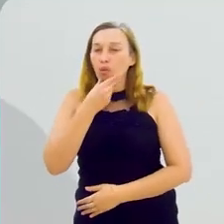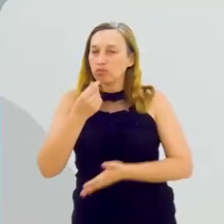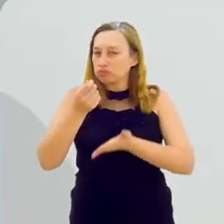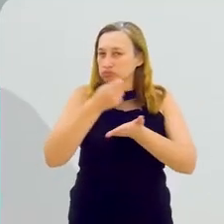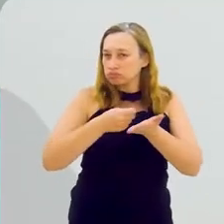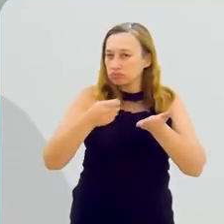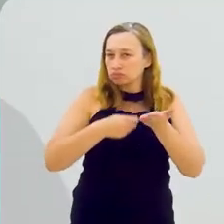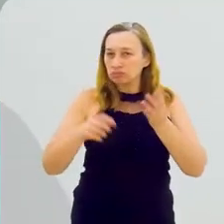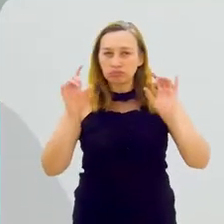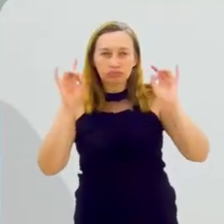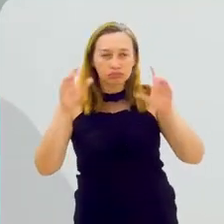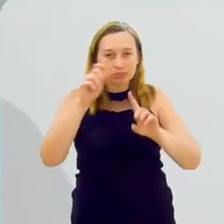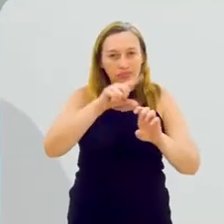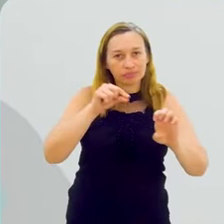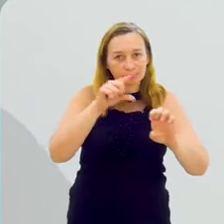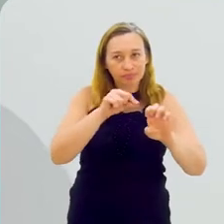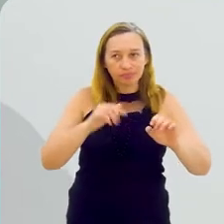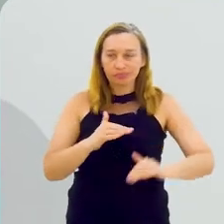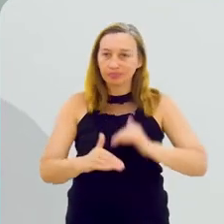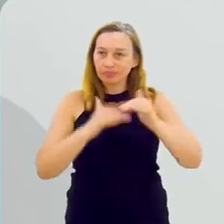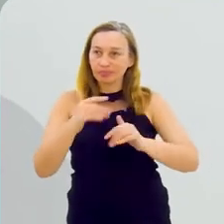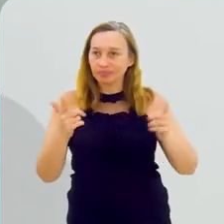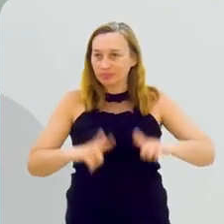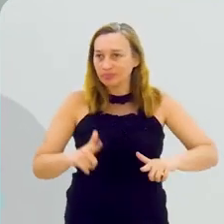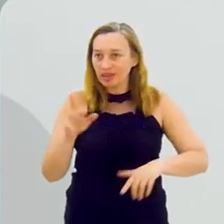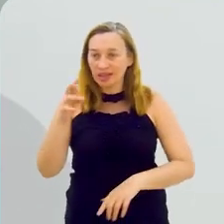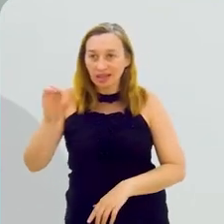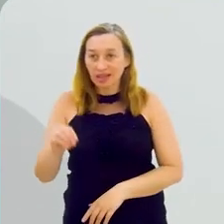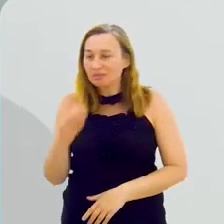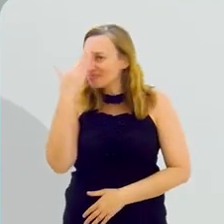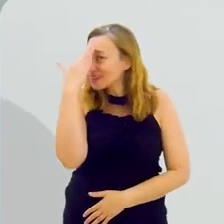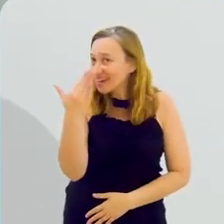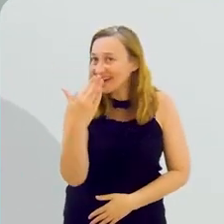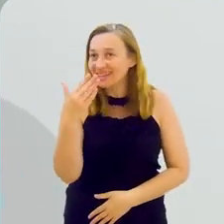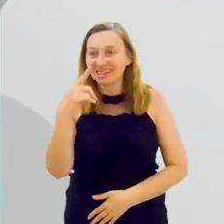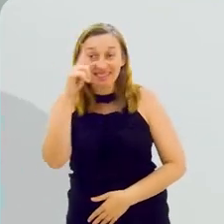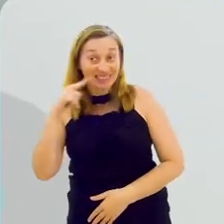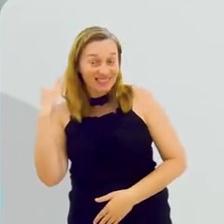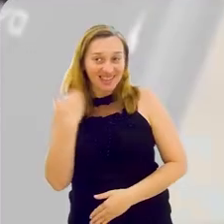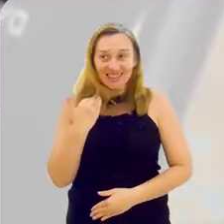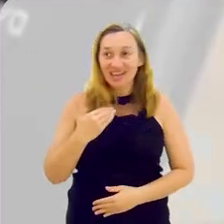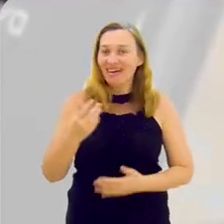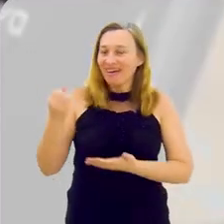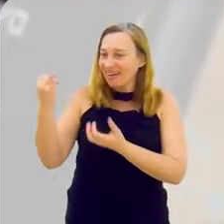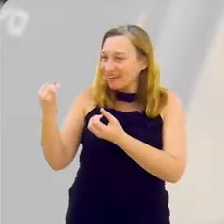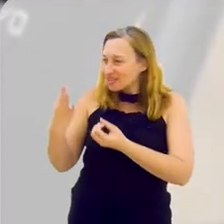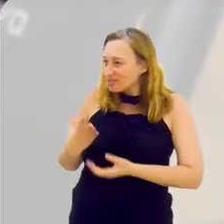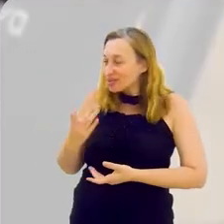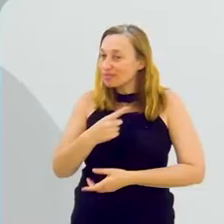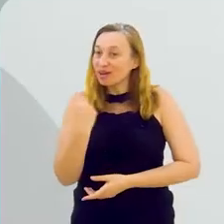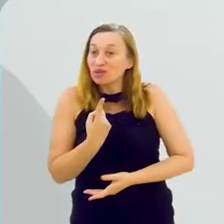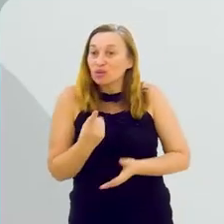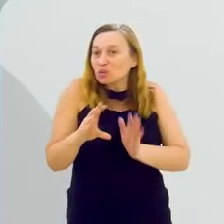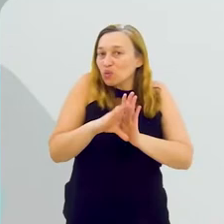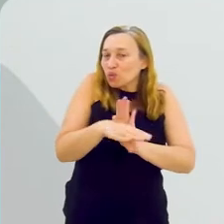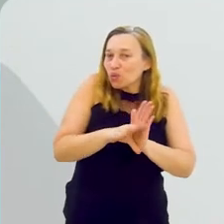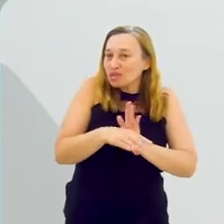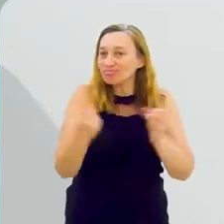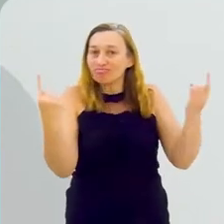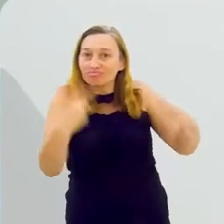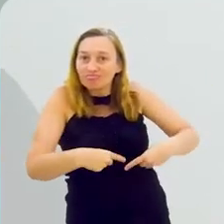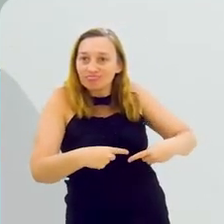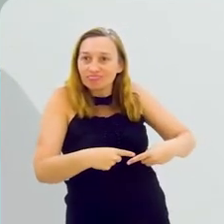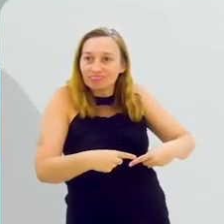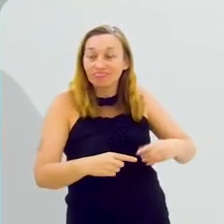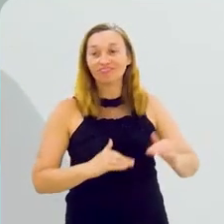Comigo, escritor e especialista em empreendedorismo e desenvolvimento local, Renato Regazzi. Obrigado, Geisa. Obrigado pelo convite. Renato, explica para a gente